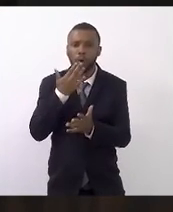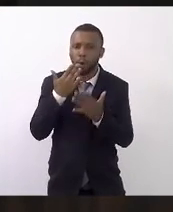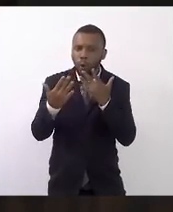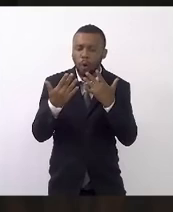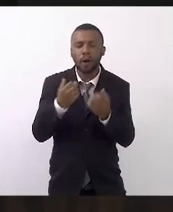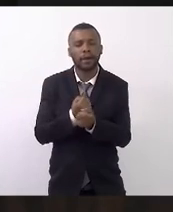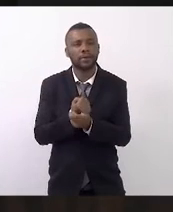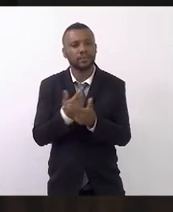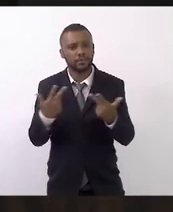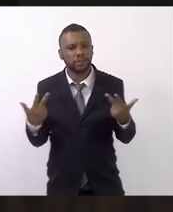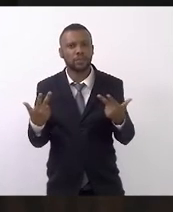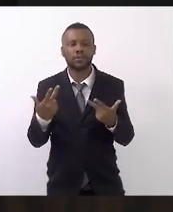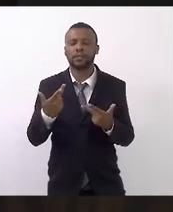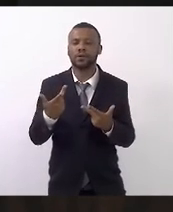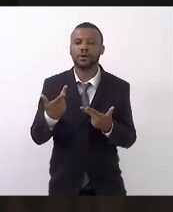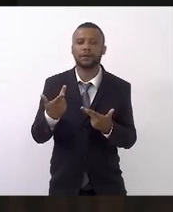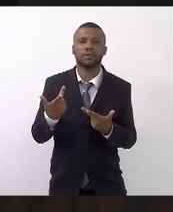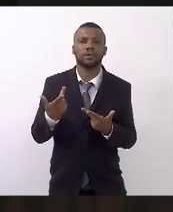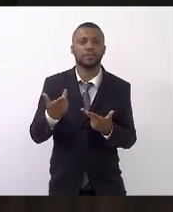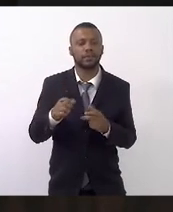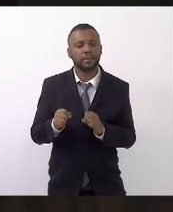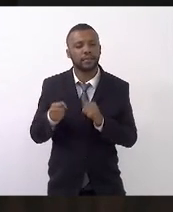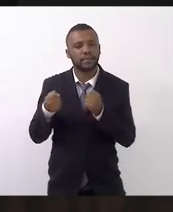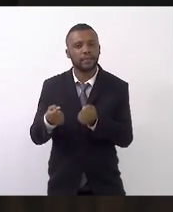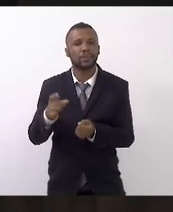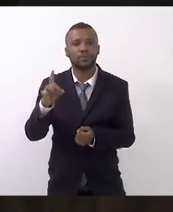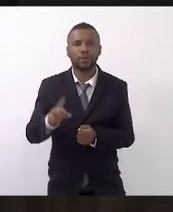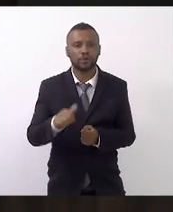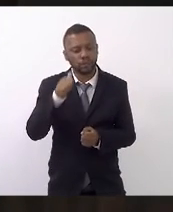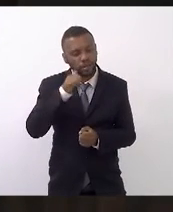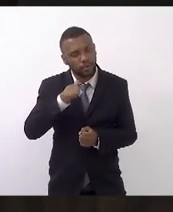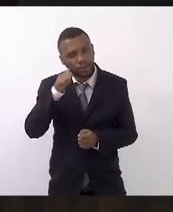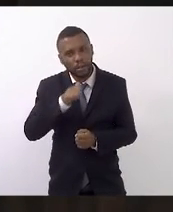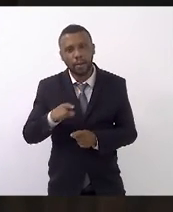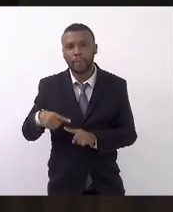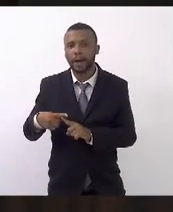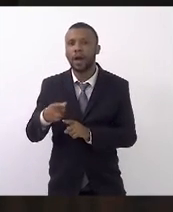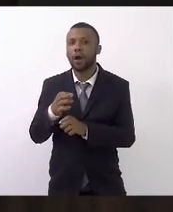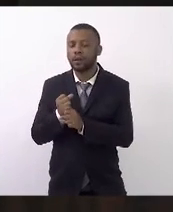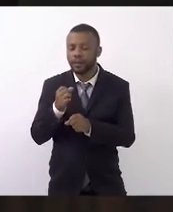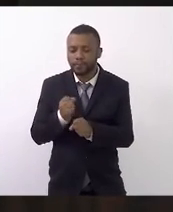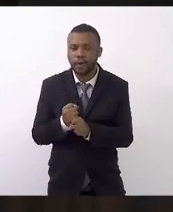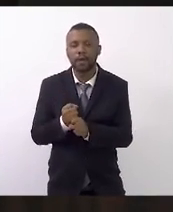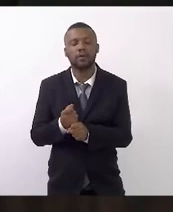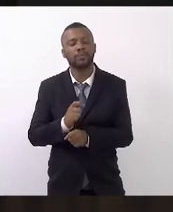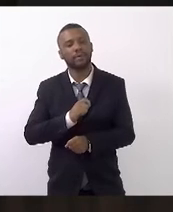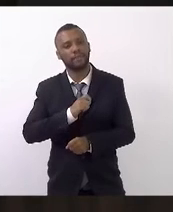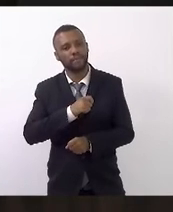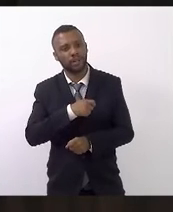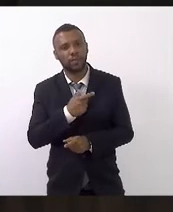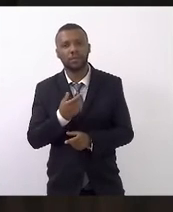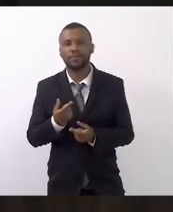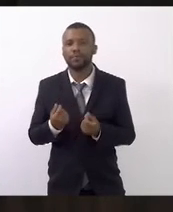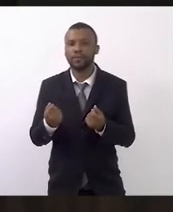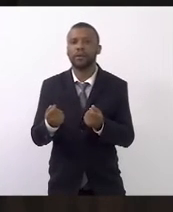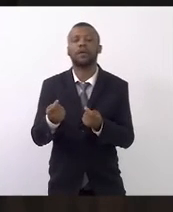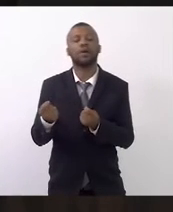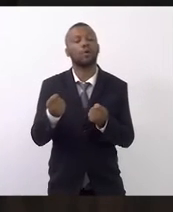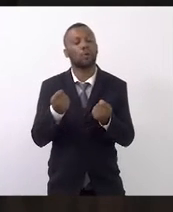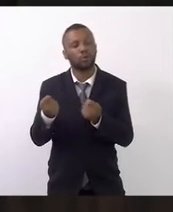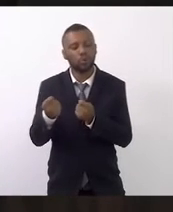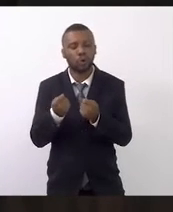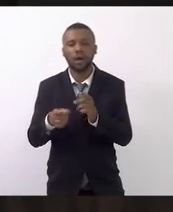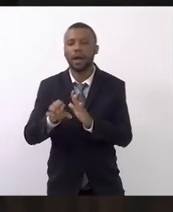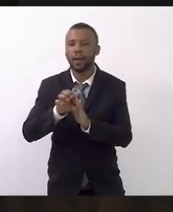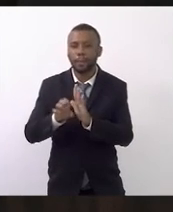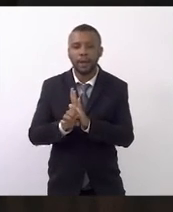Procedência Nacional, de Defesa dos Direitos da Mulher e da Orçamento, Finanças, Organização Financeira e Controle, as emendas de